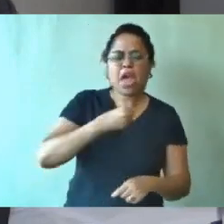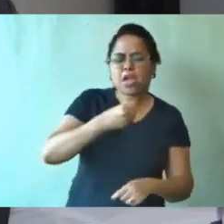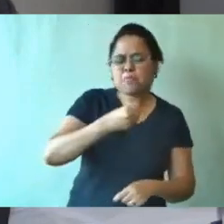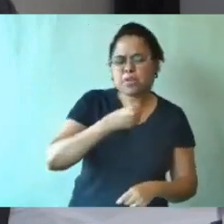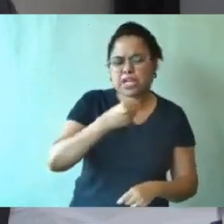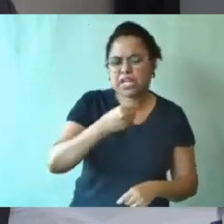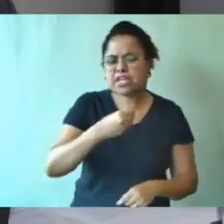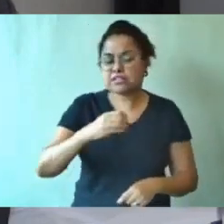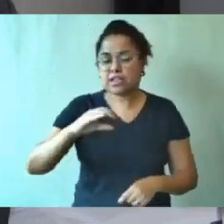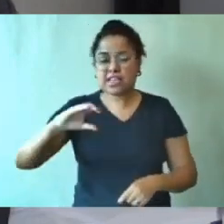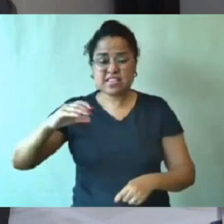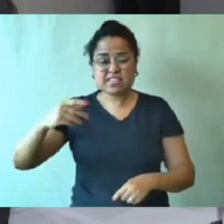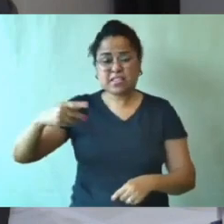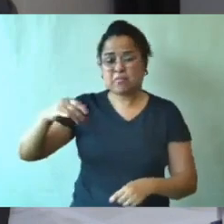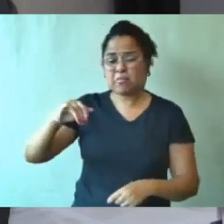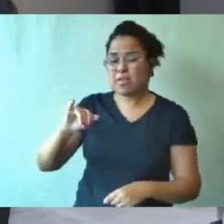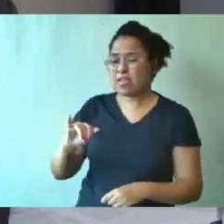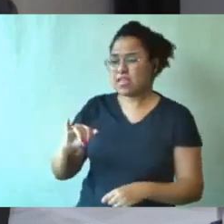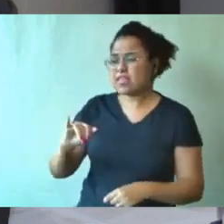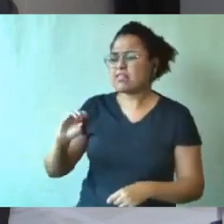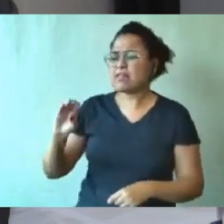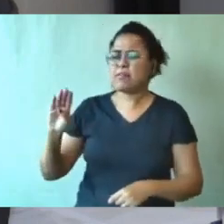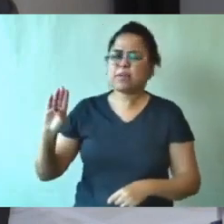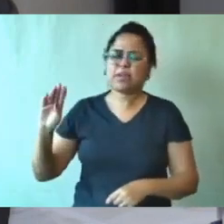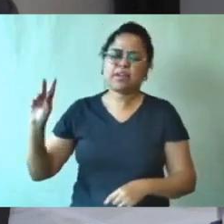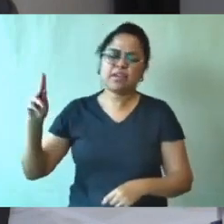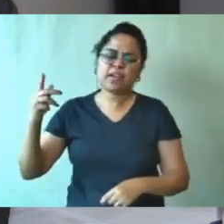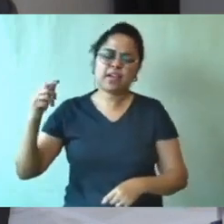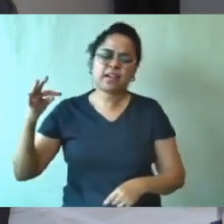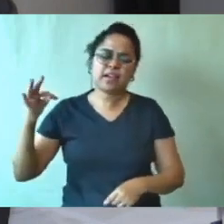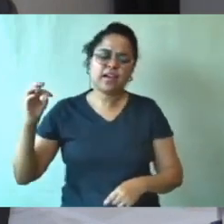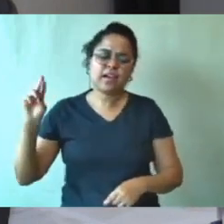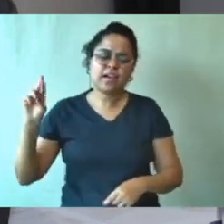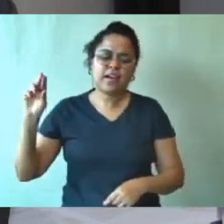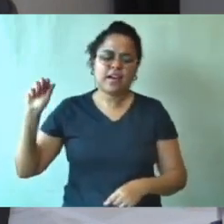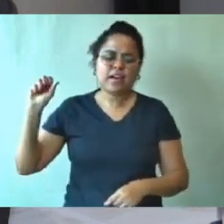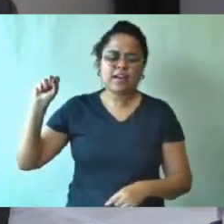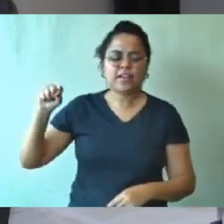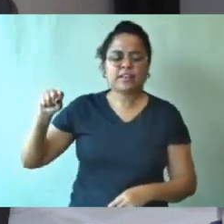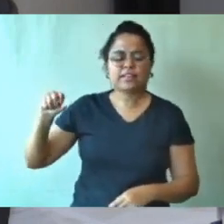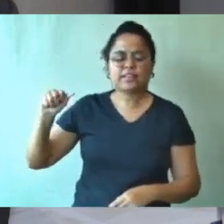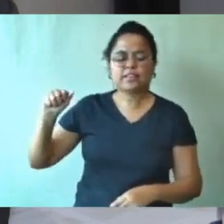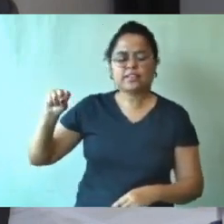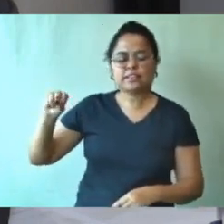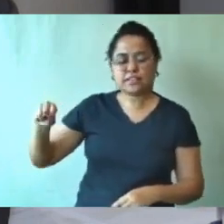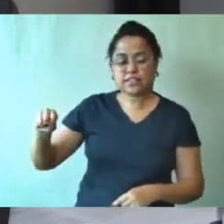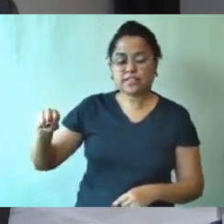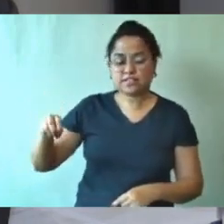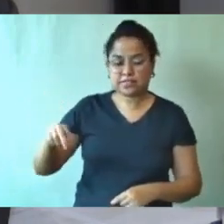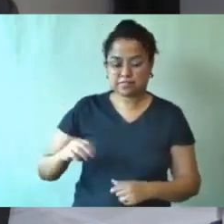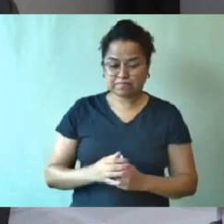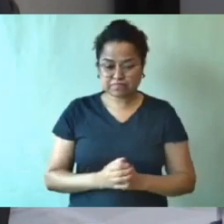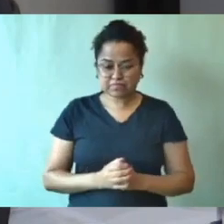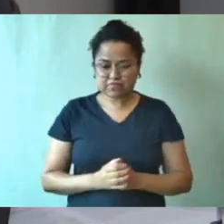já aconteceu. Mas é porque o contrato antigo, né, é